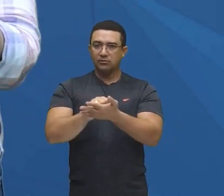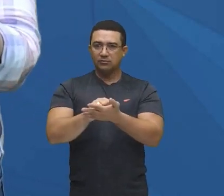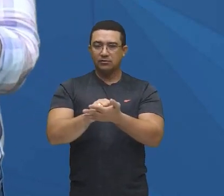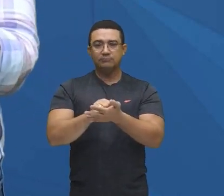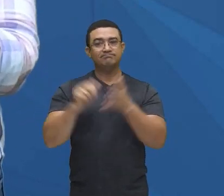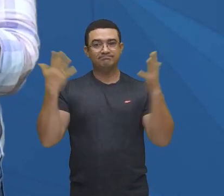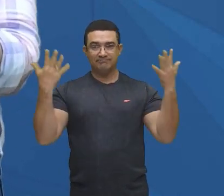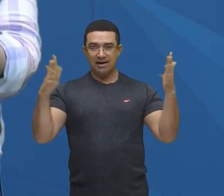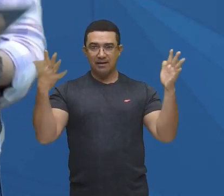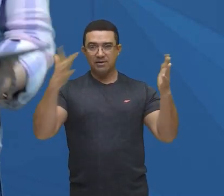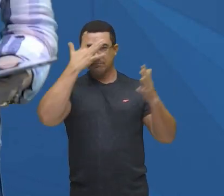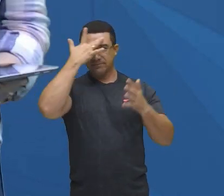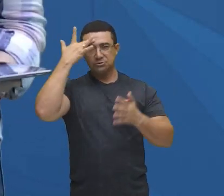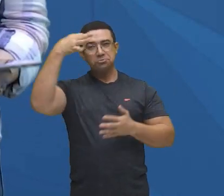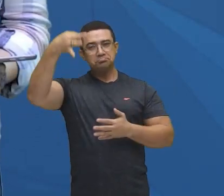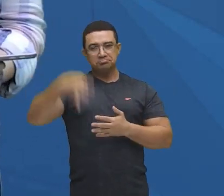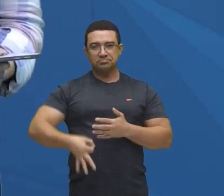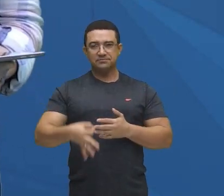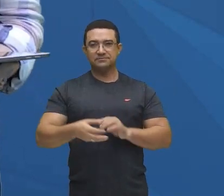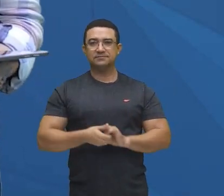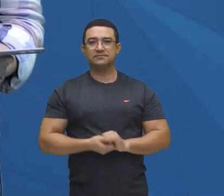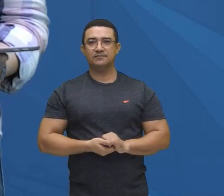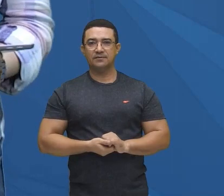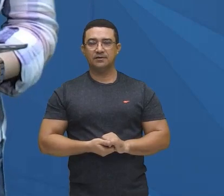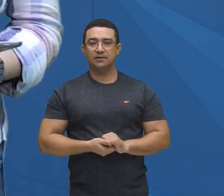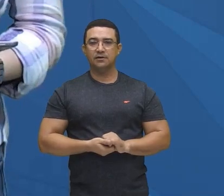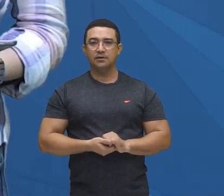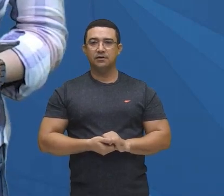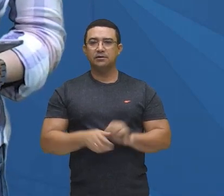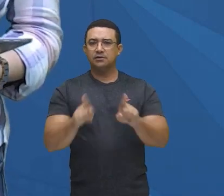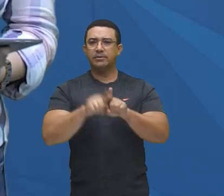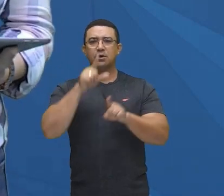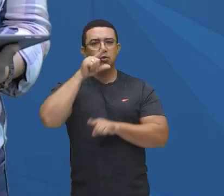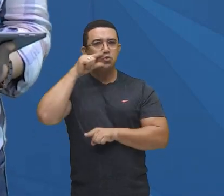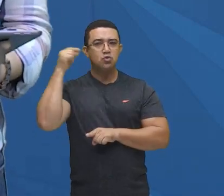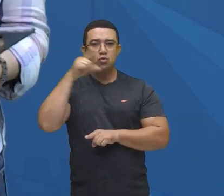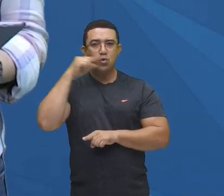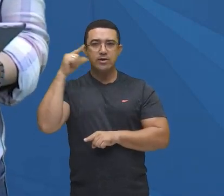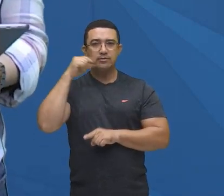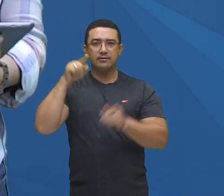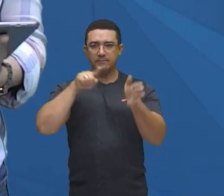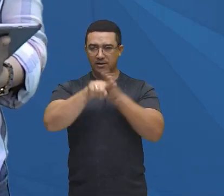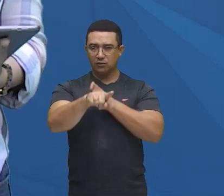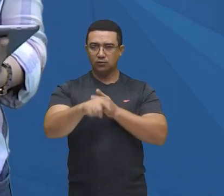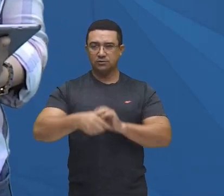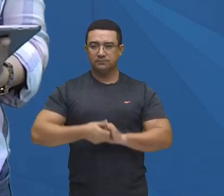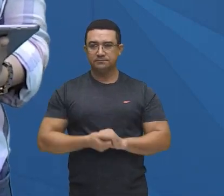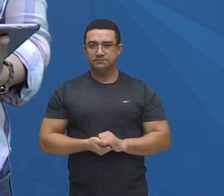aí para quem acertou. E falando em Twitter, olha só, mais uma pergunta